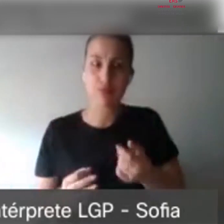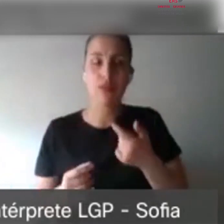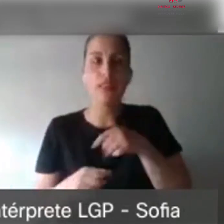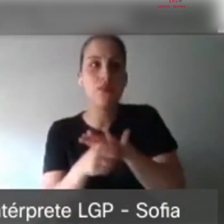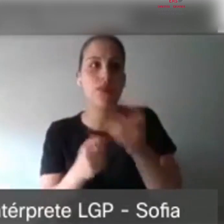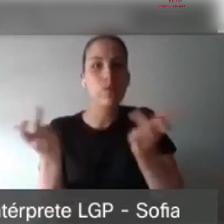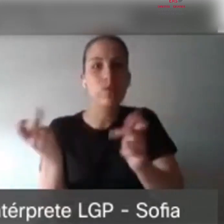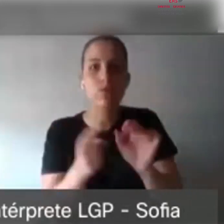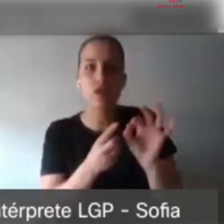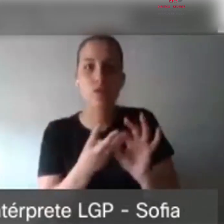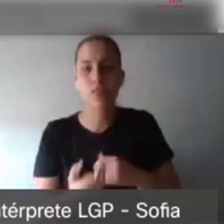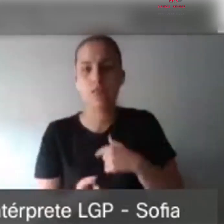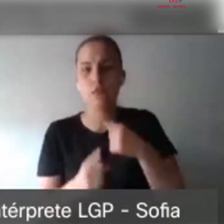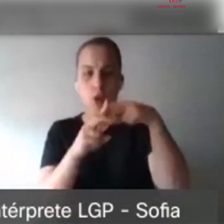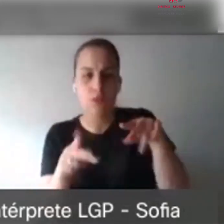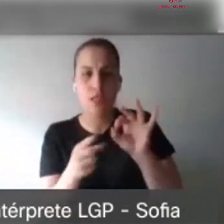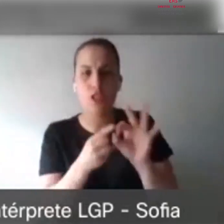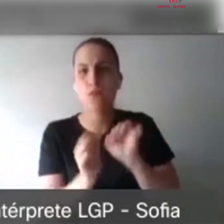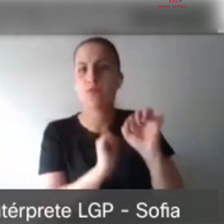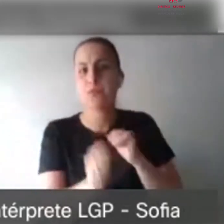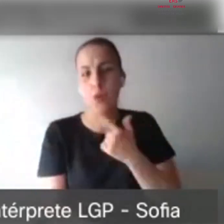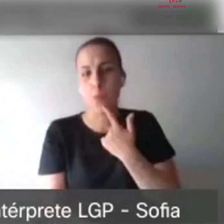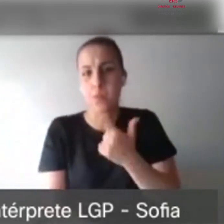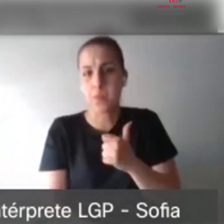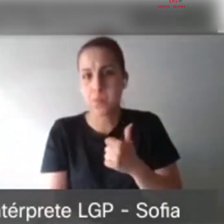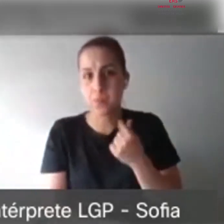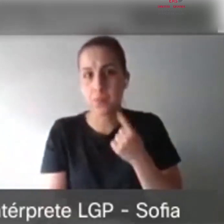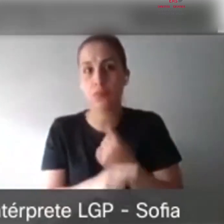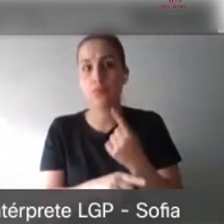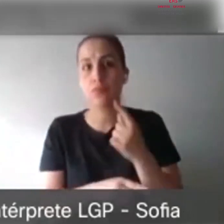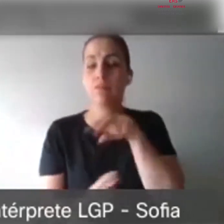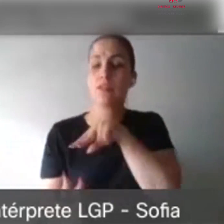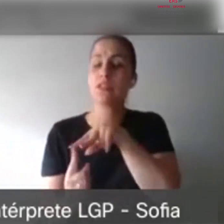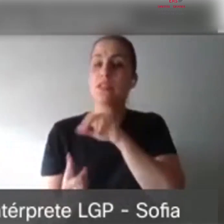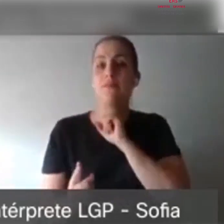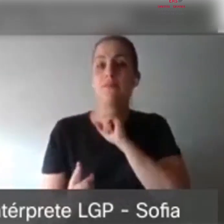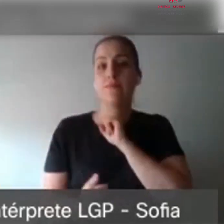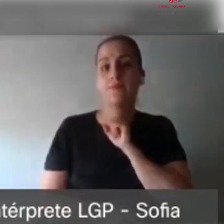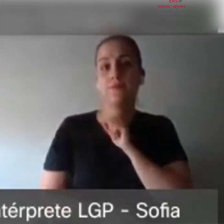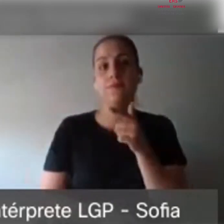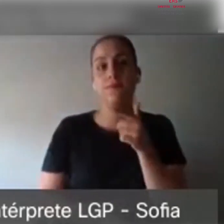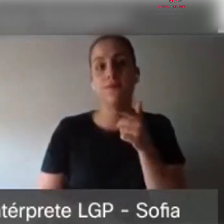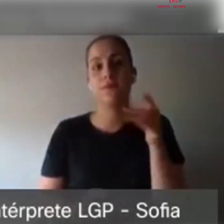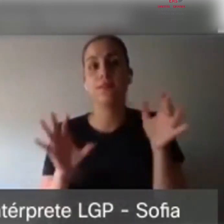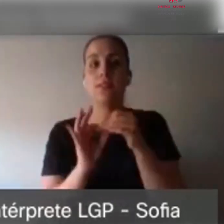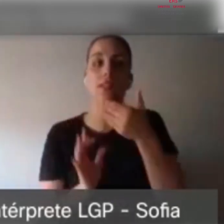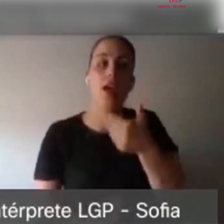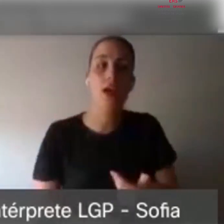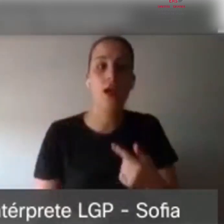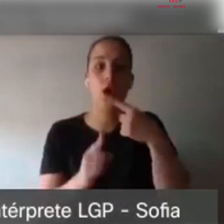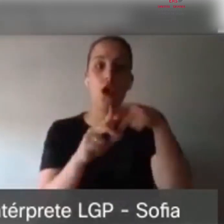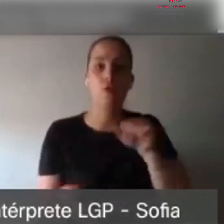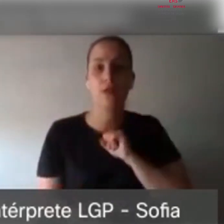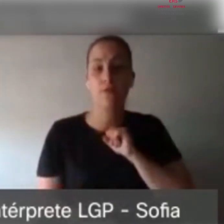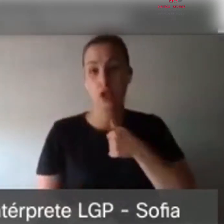nenhum hospital específico. Naturalmente que a minha percepção está moldada pela experiência aqui no meu hospital. Eu